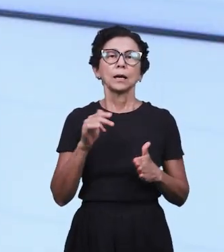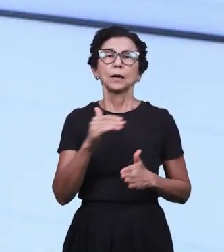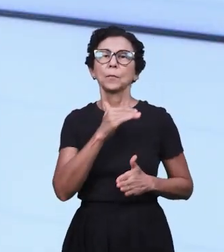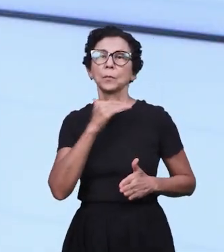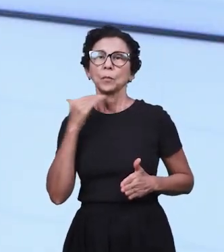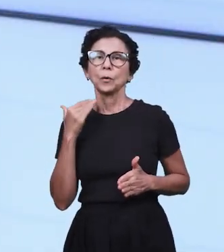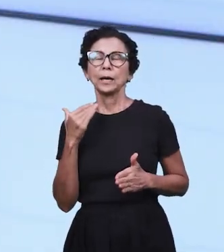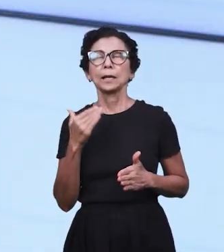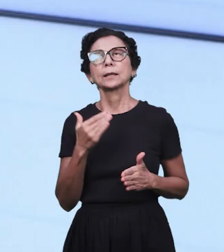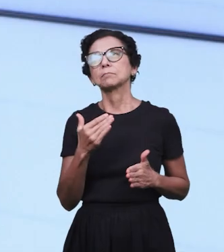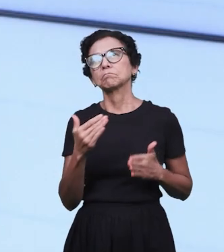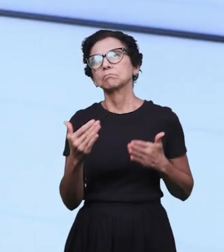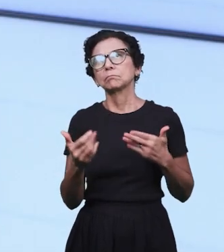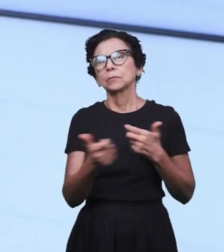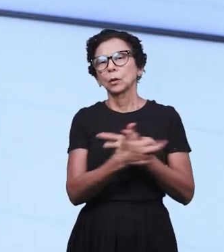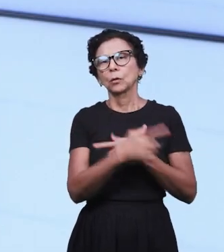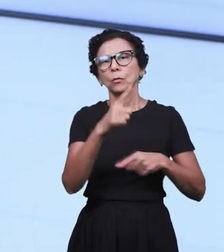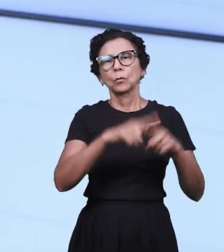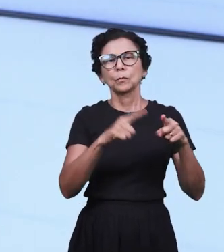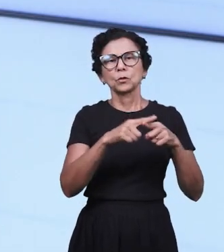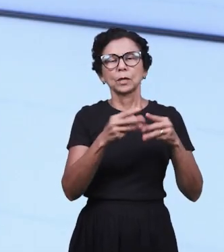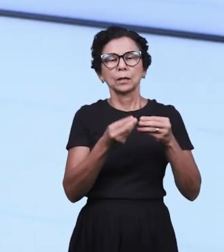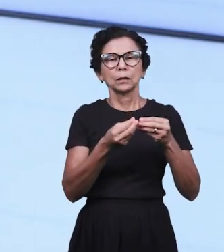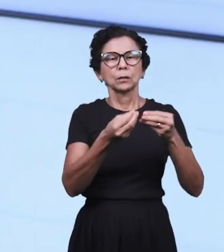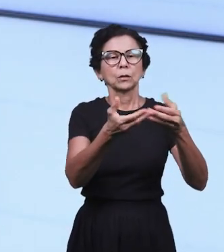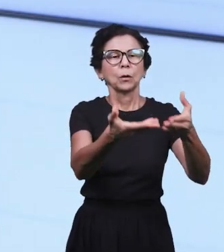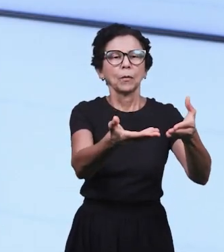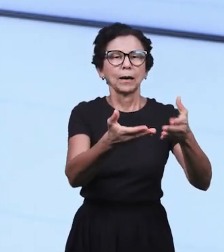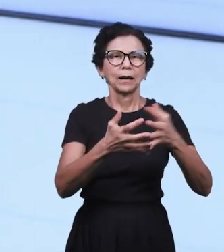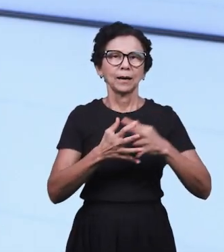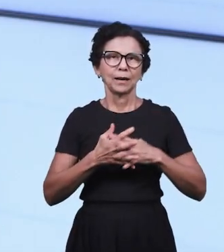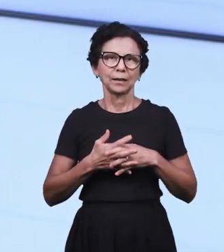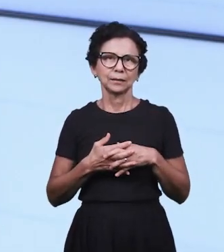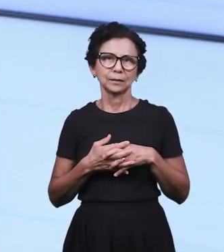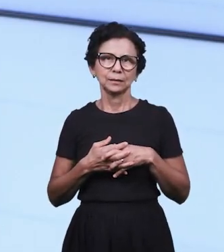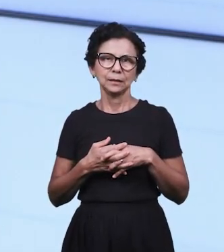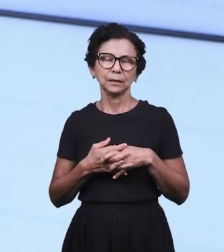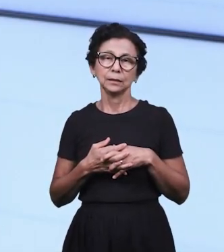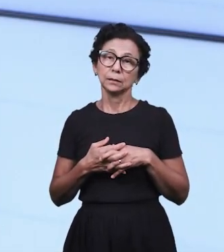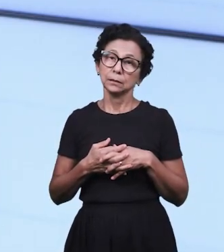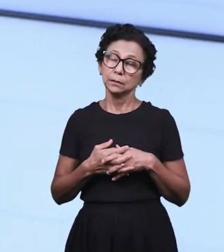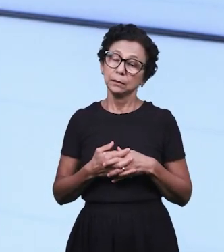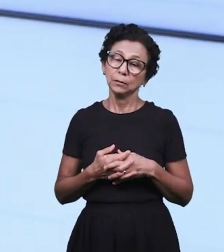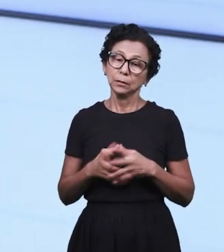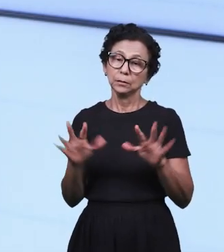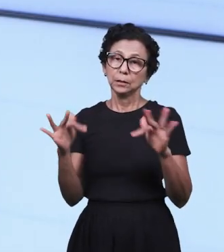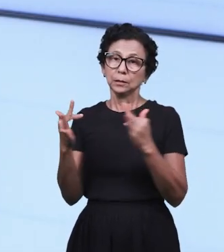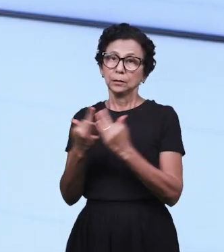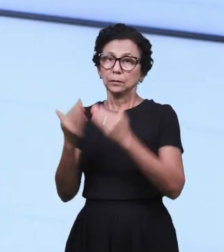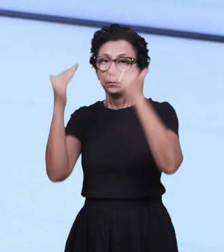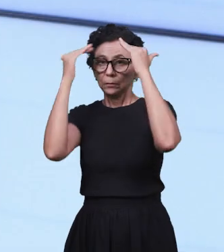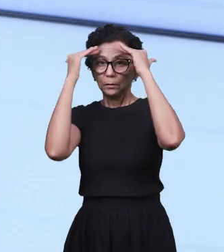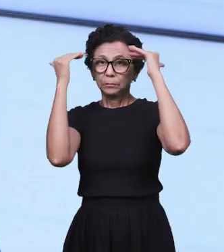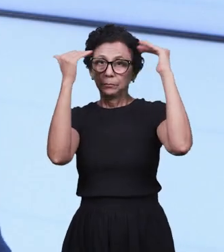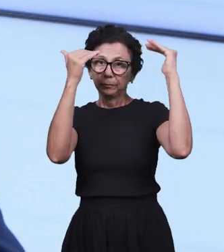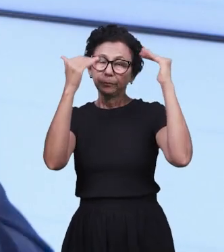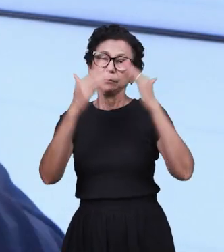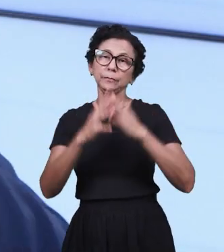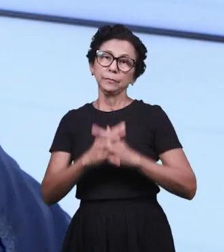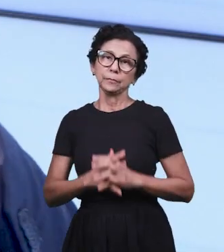falar também. Ele tem que respeitar, né, aquilo que é a legítima, né? Isso.